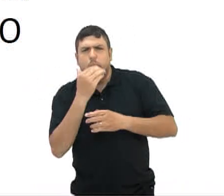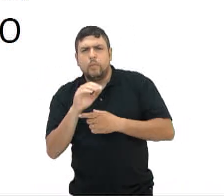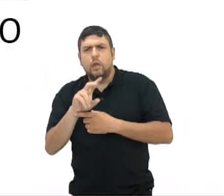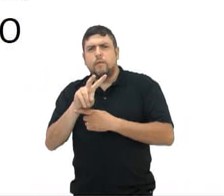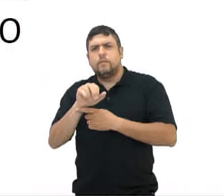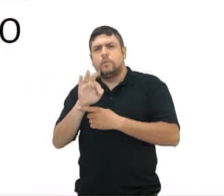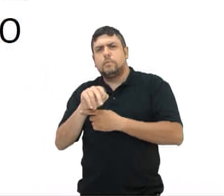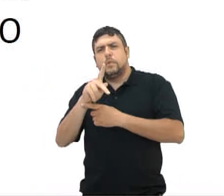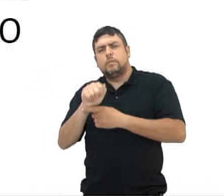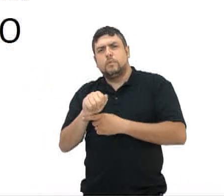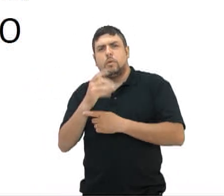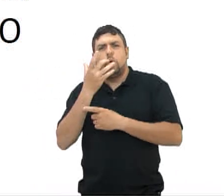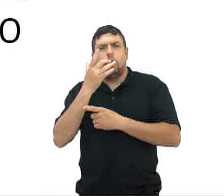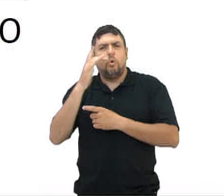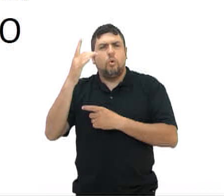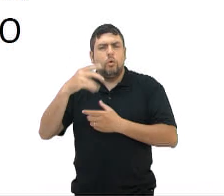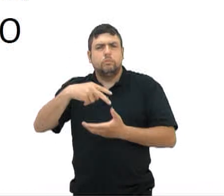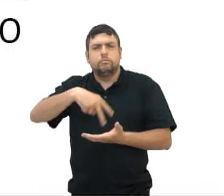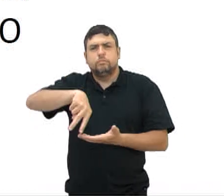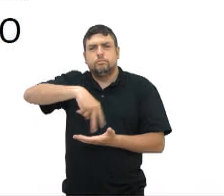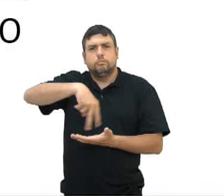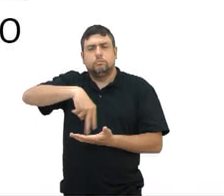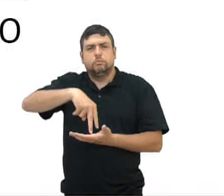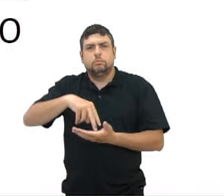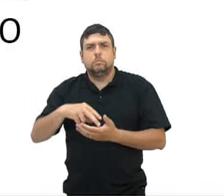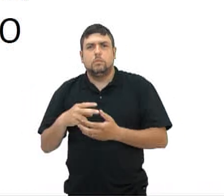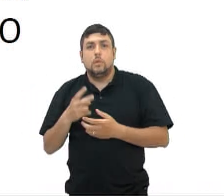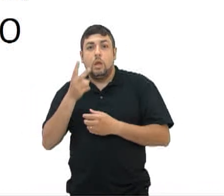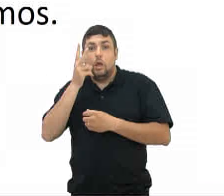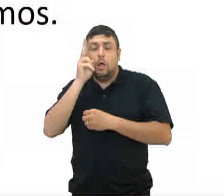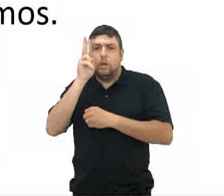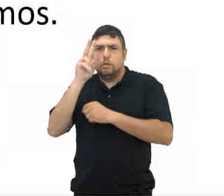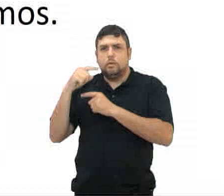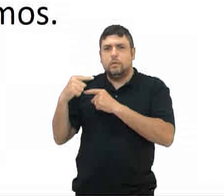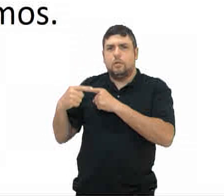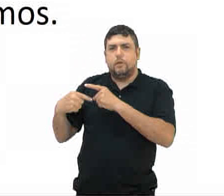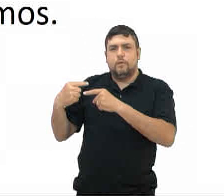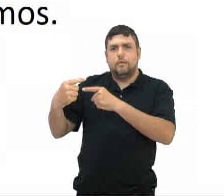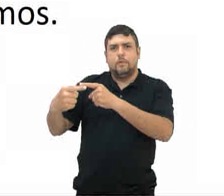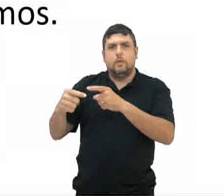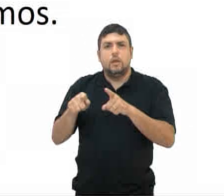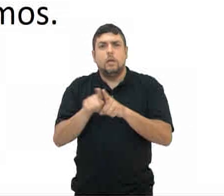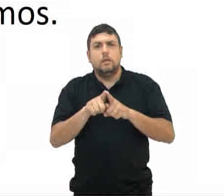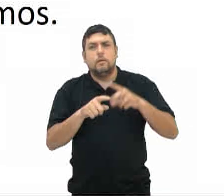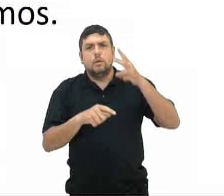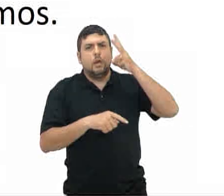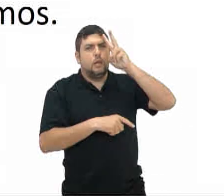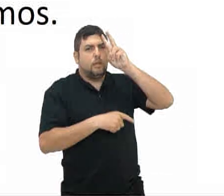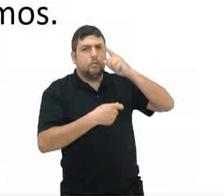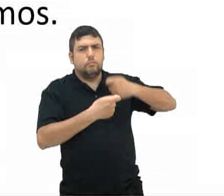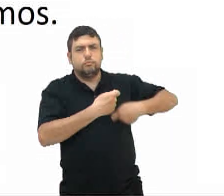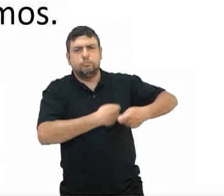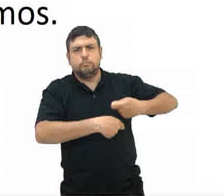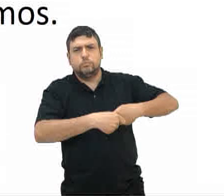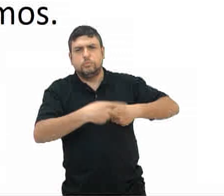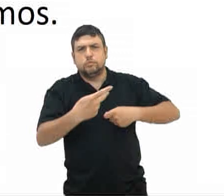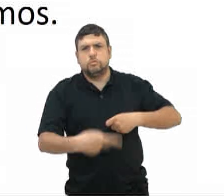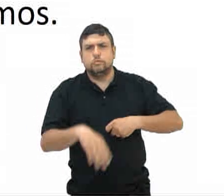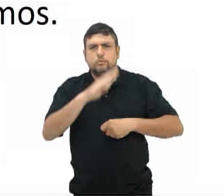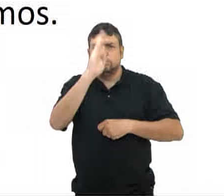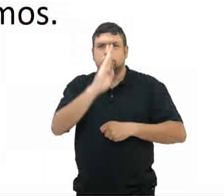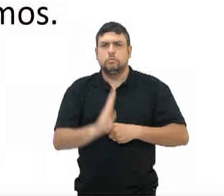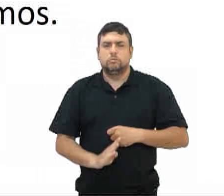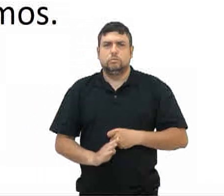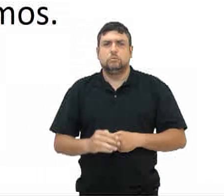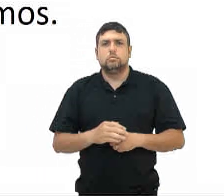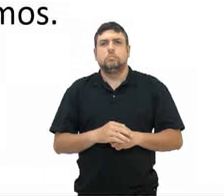e a dança. Toda a história bandeirante e a história comercial do Brasil. O lado